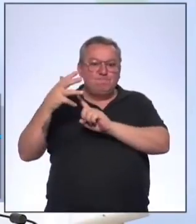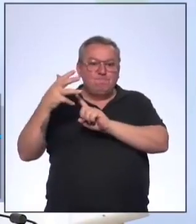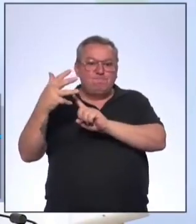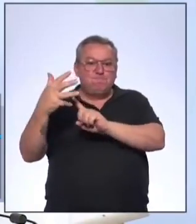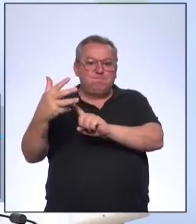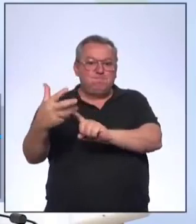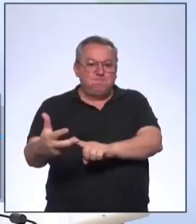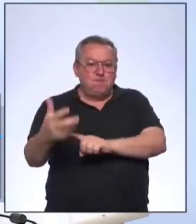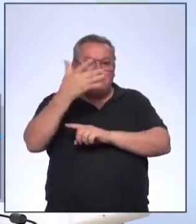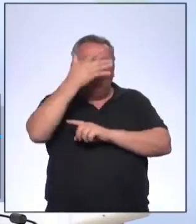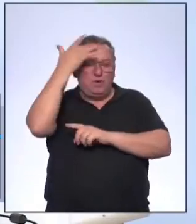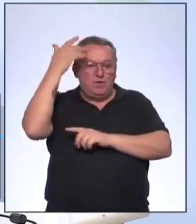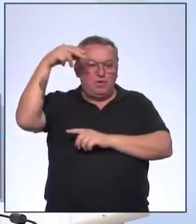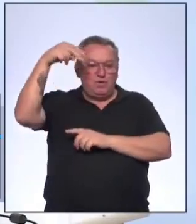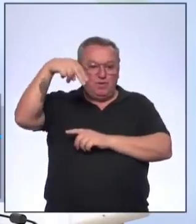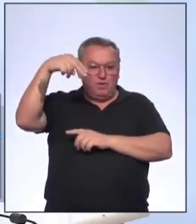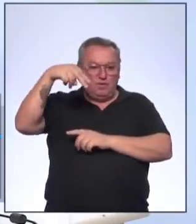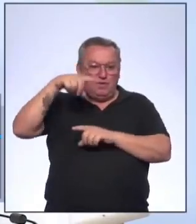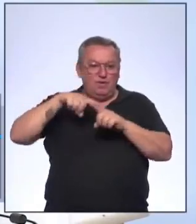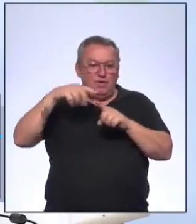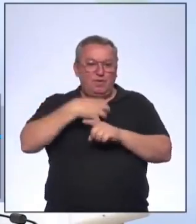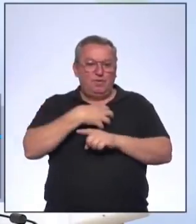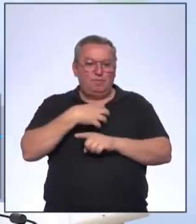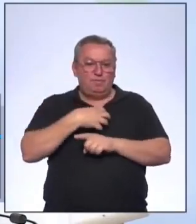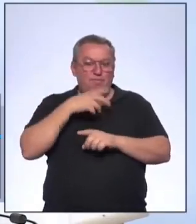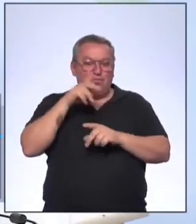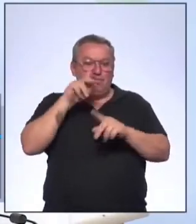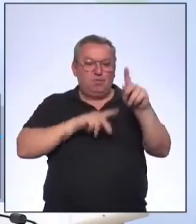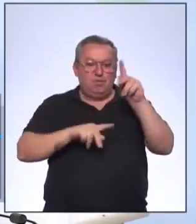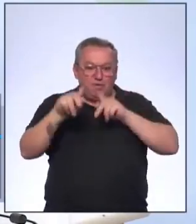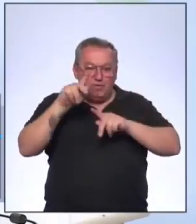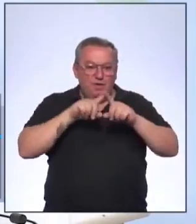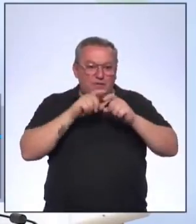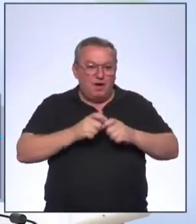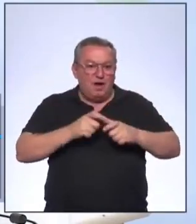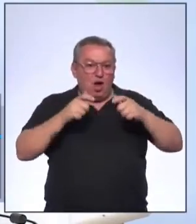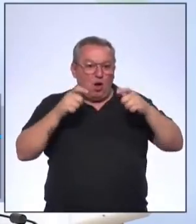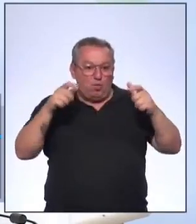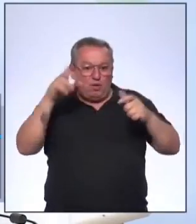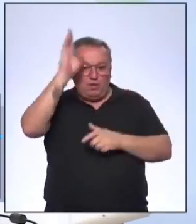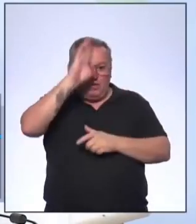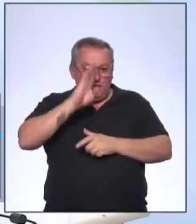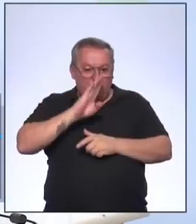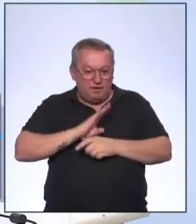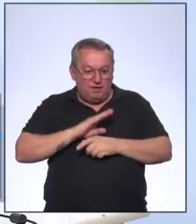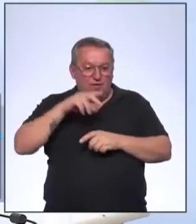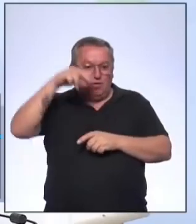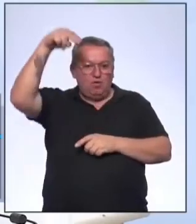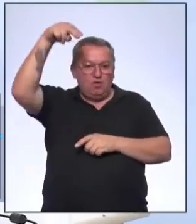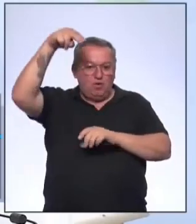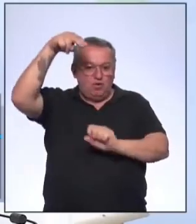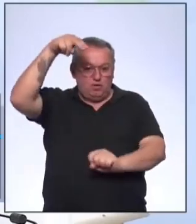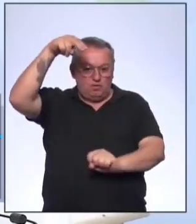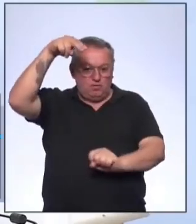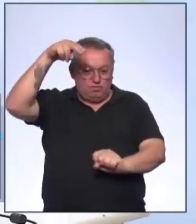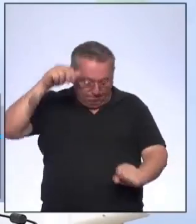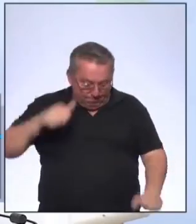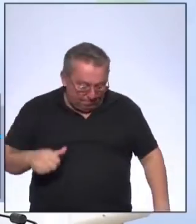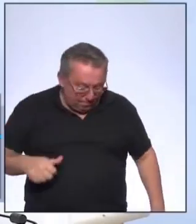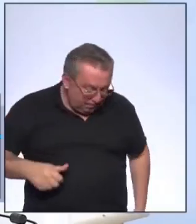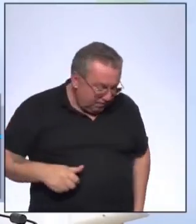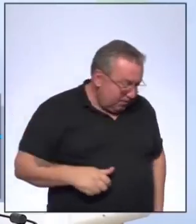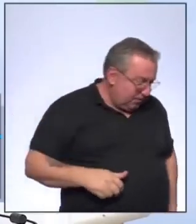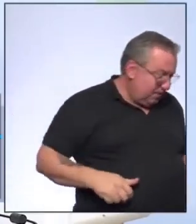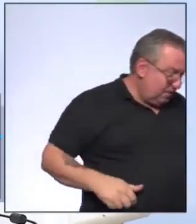para a região Norte. Então, os meios de povoamento eles vão se ampliando no Brasil, de norte a sul, e é importante